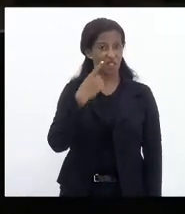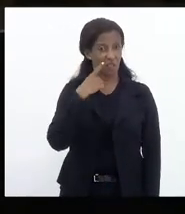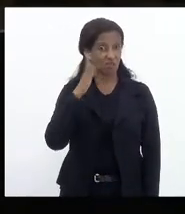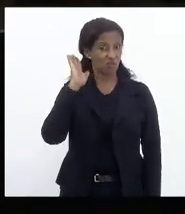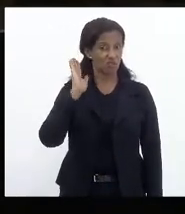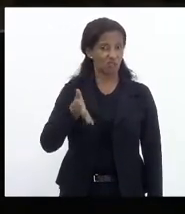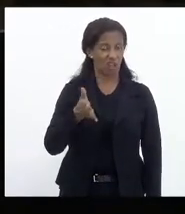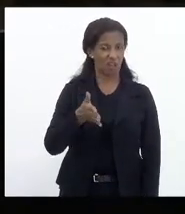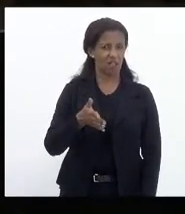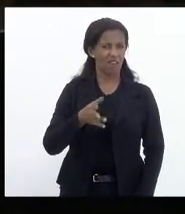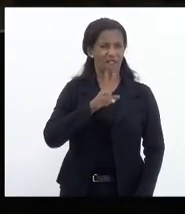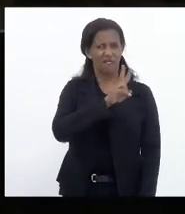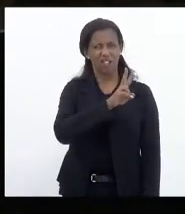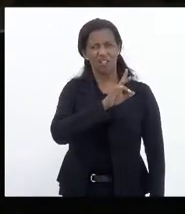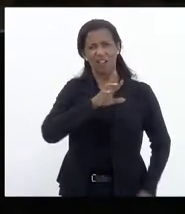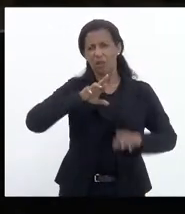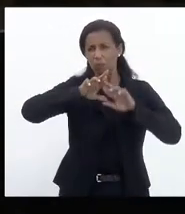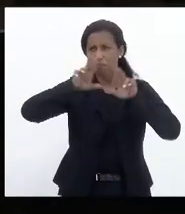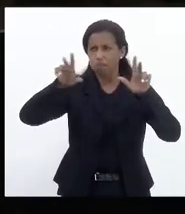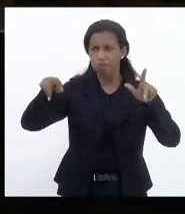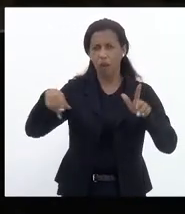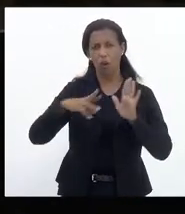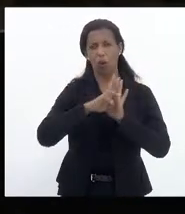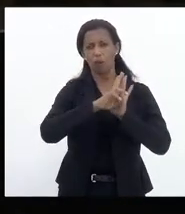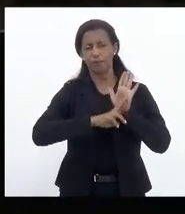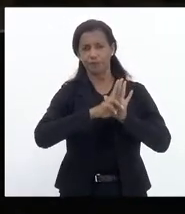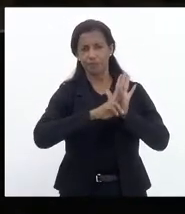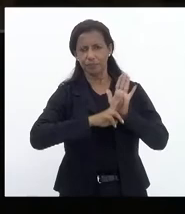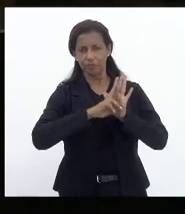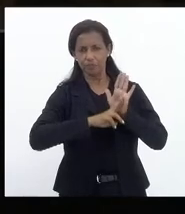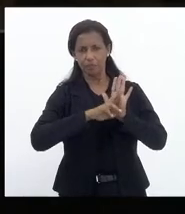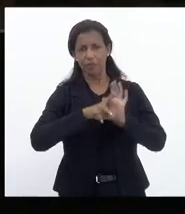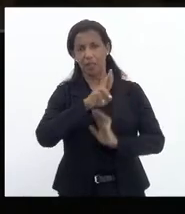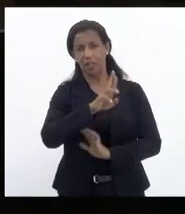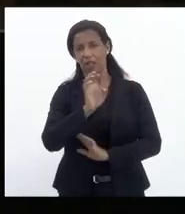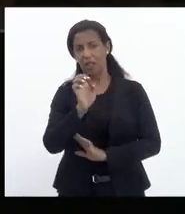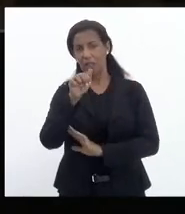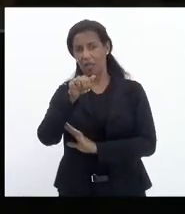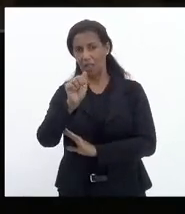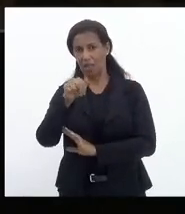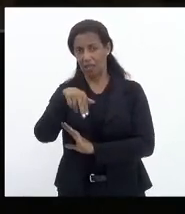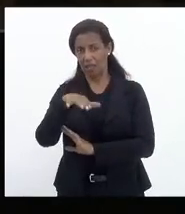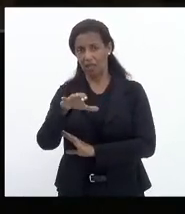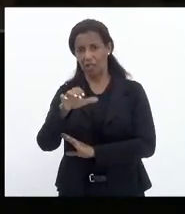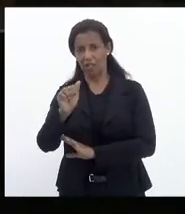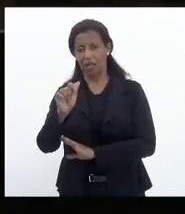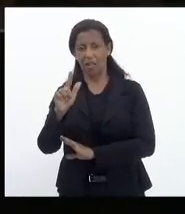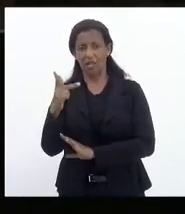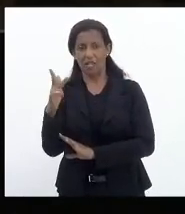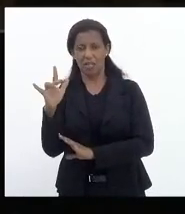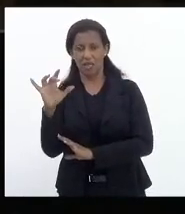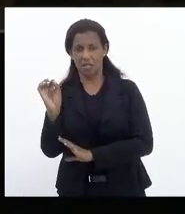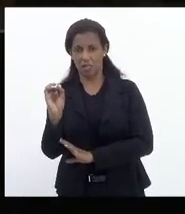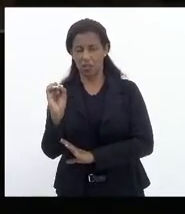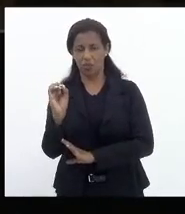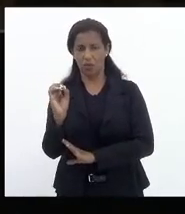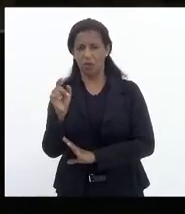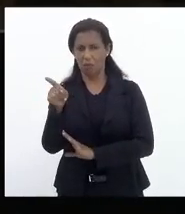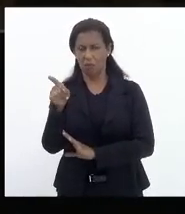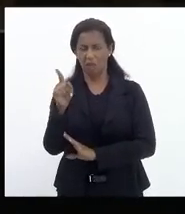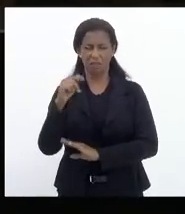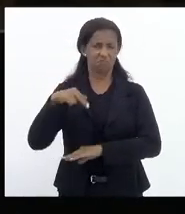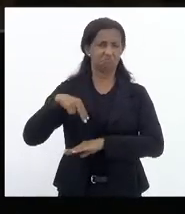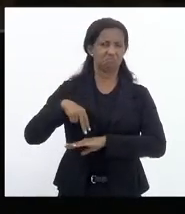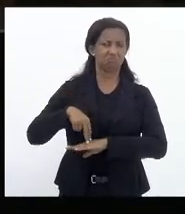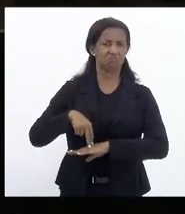divergências com relatou dessa matéria das serpentes Paulo que o Renan Calheiros vai divergências mas é para se